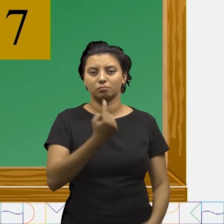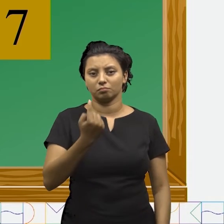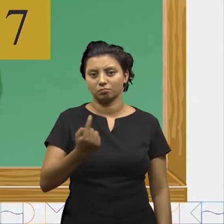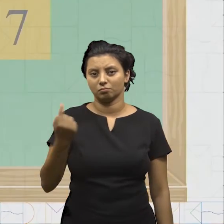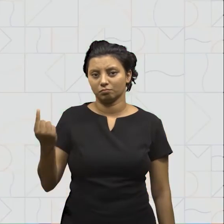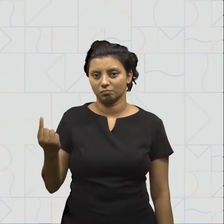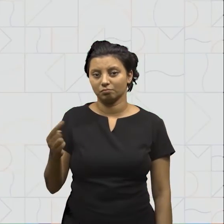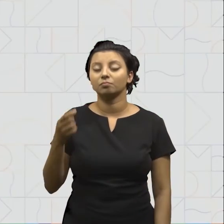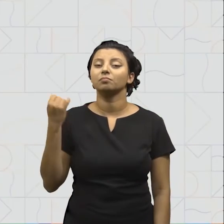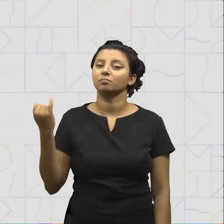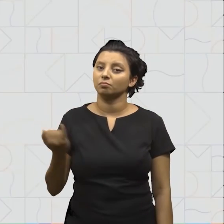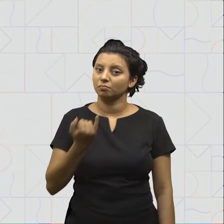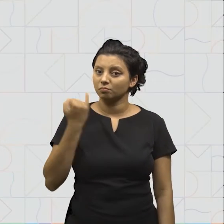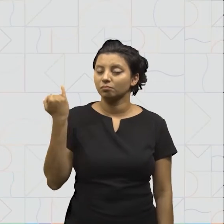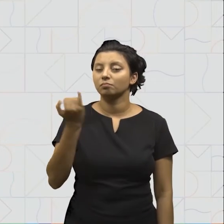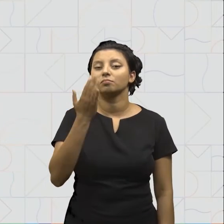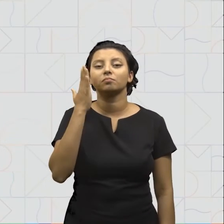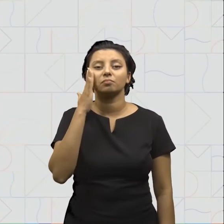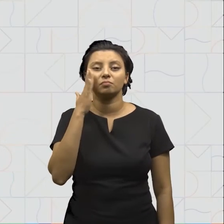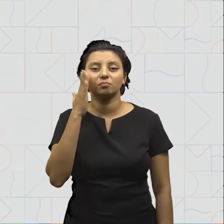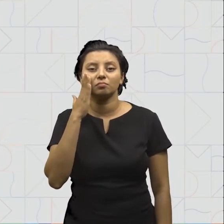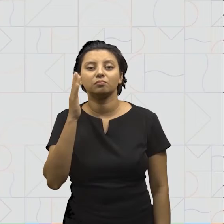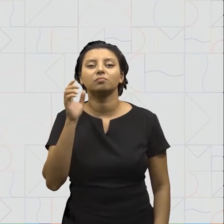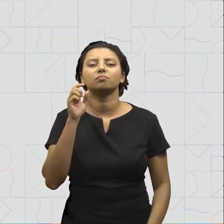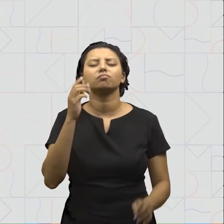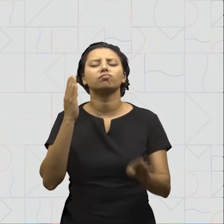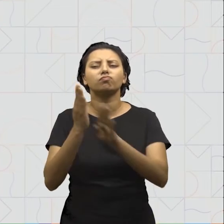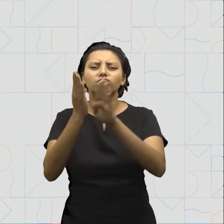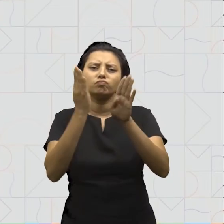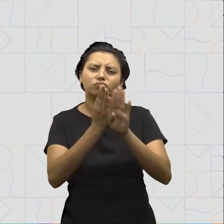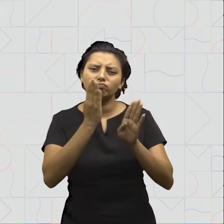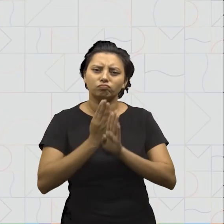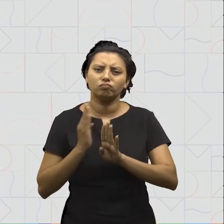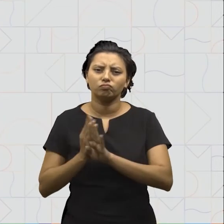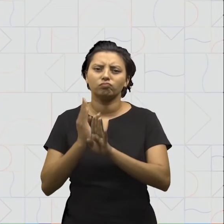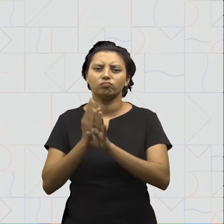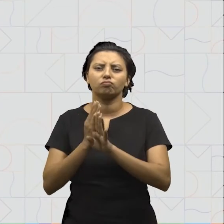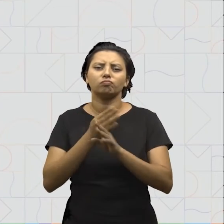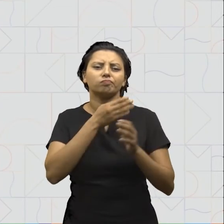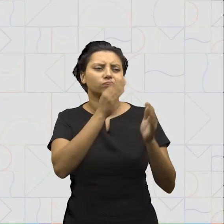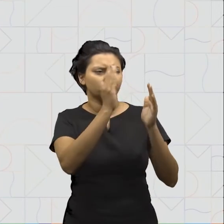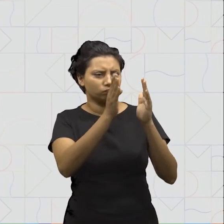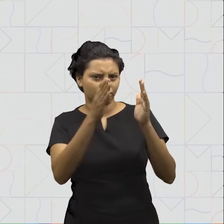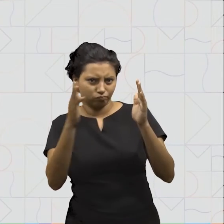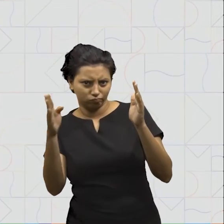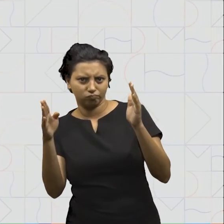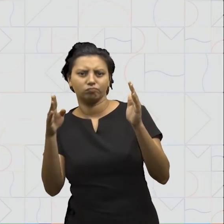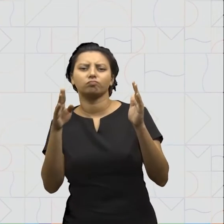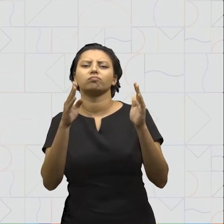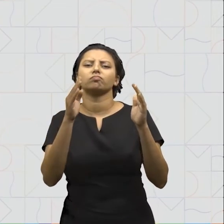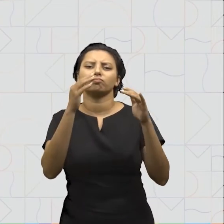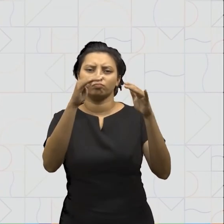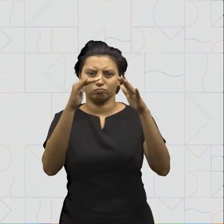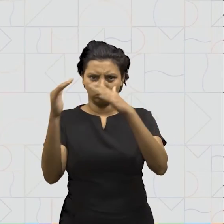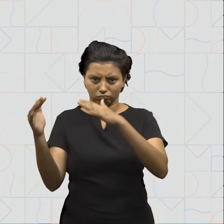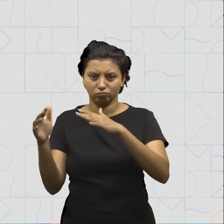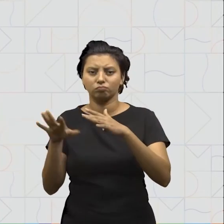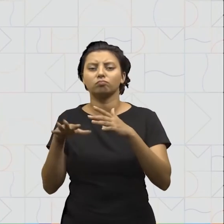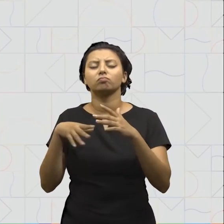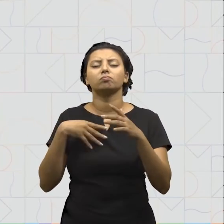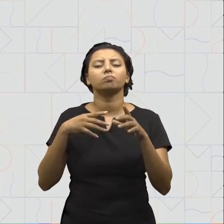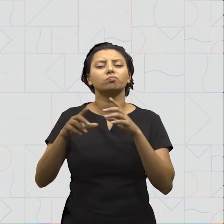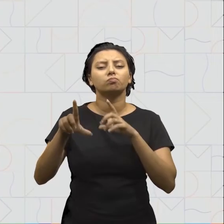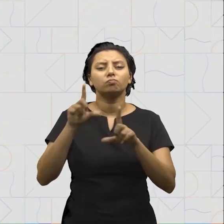é 1. É importante sabermos identificar a regularidade de sequências e